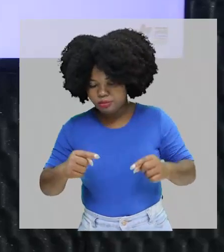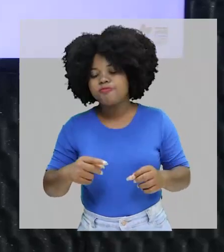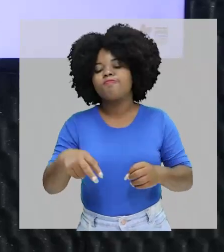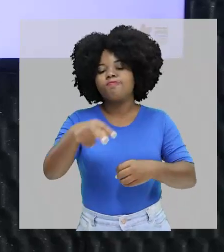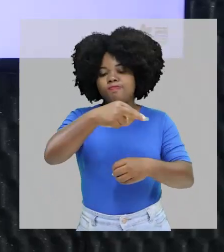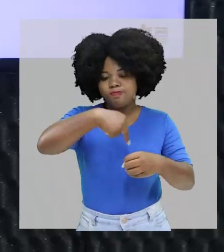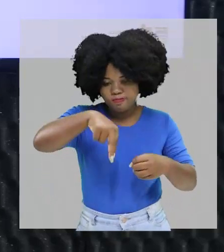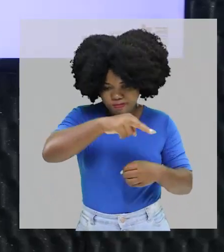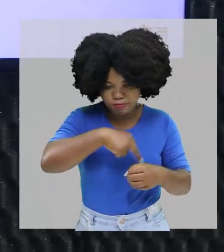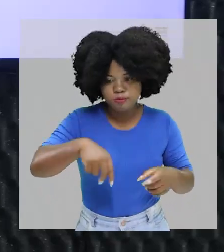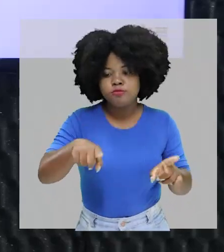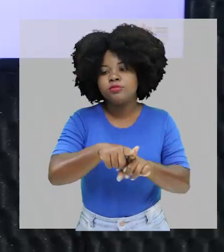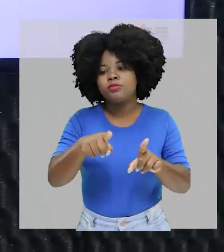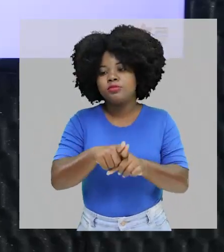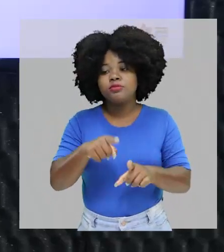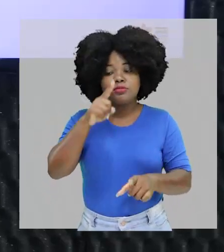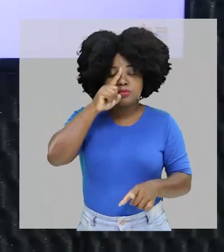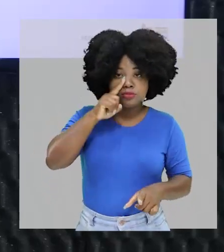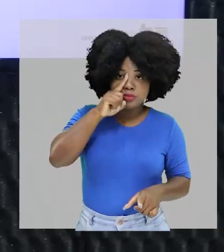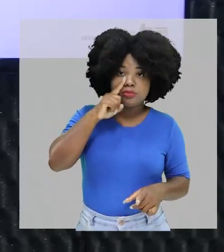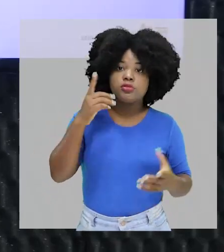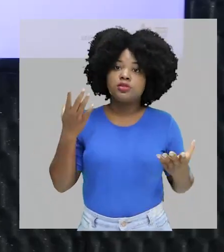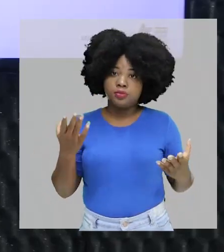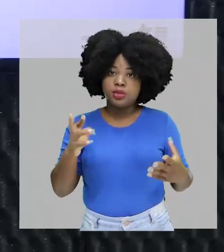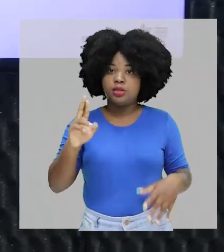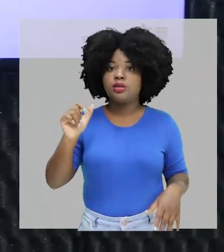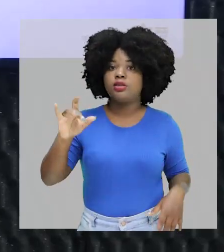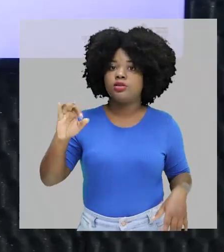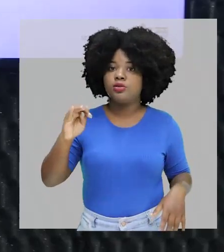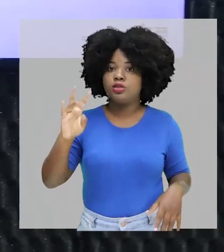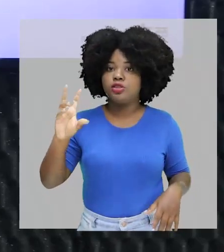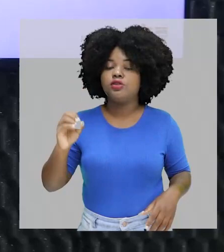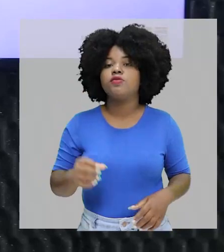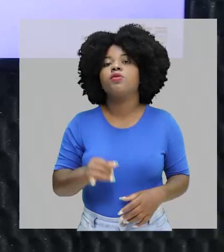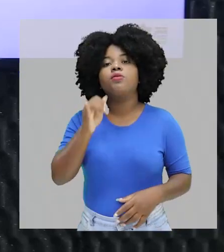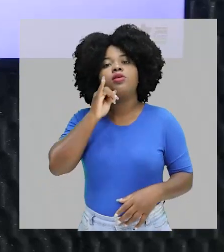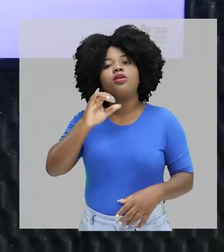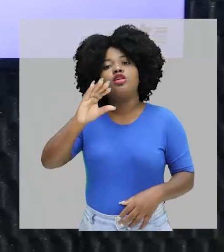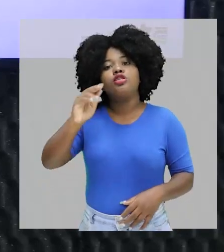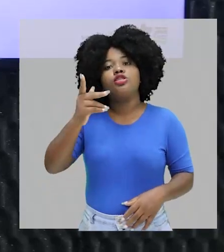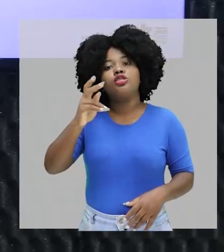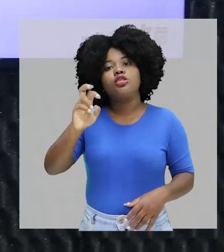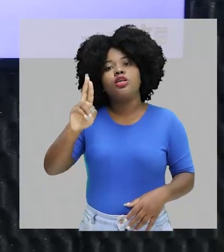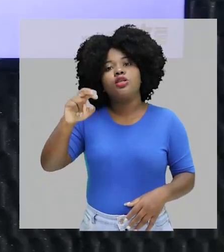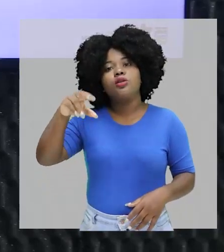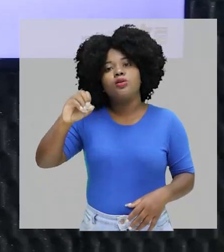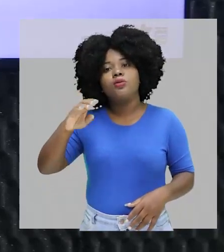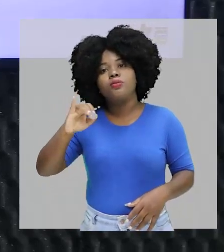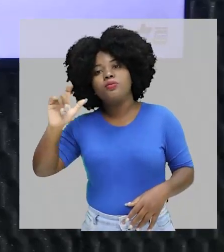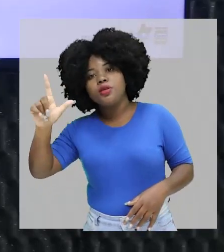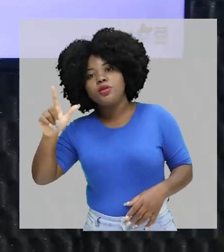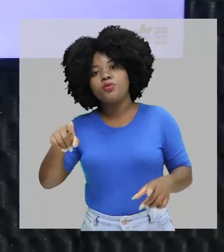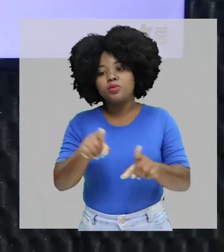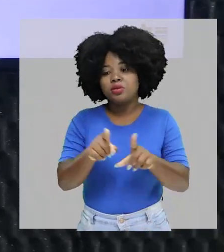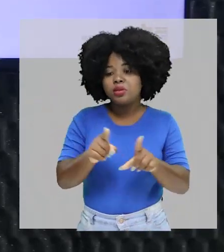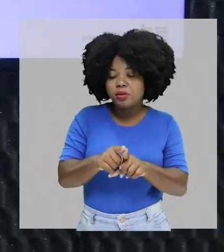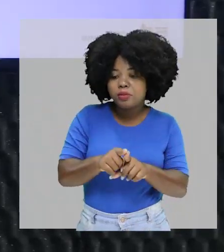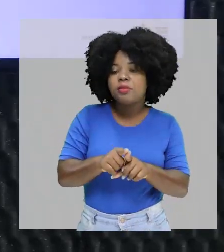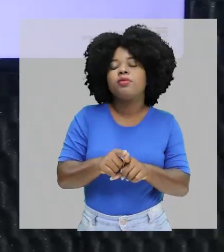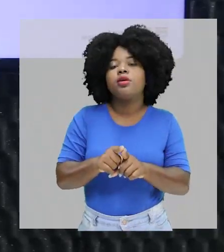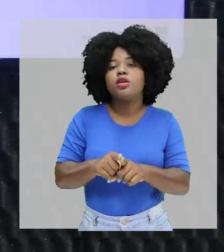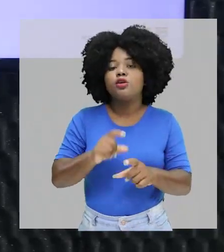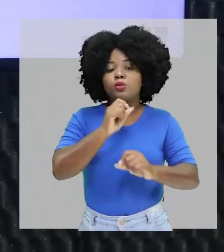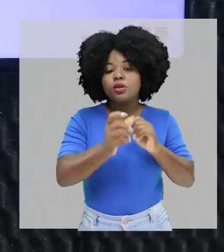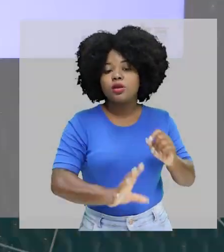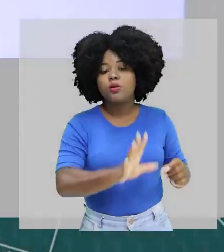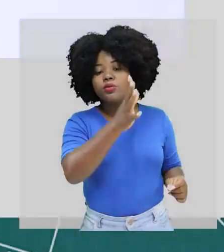e incidentes radioativos, como o de Chernobyl, o acidente de Goiânia, ok? Bom, e